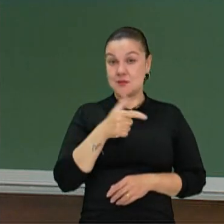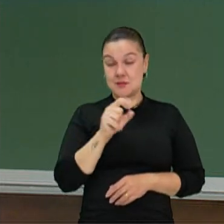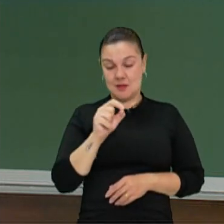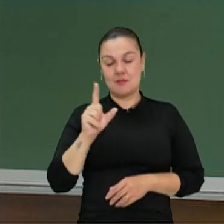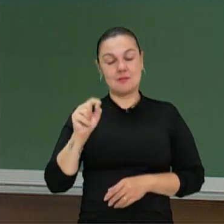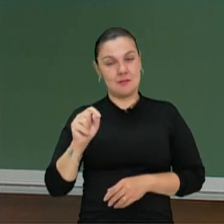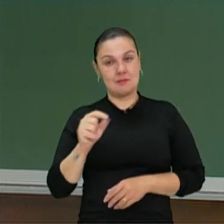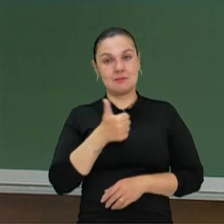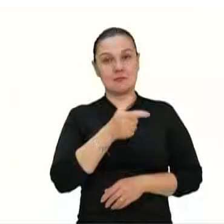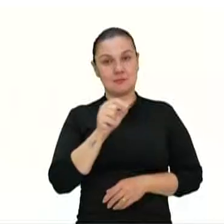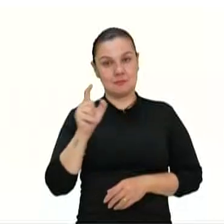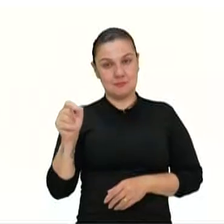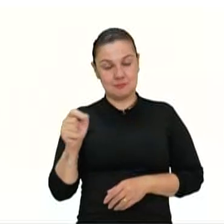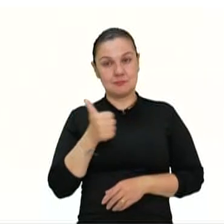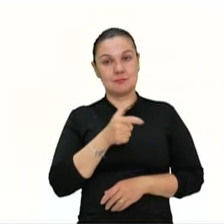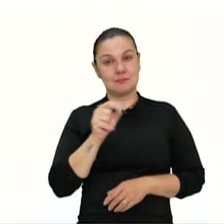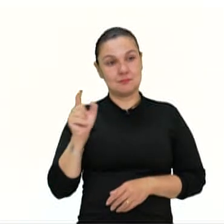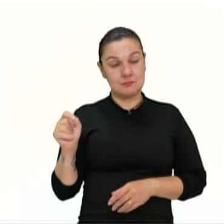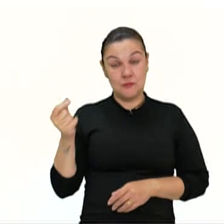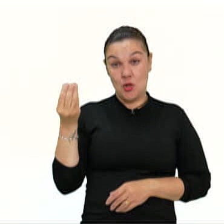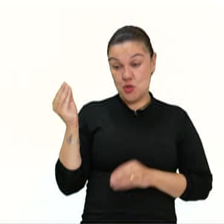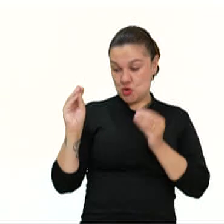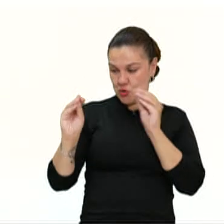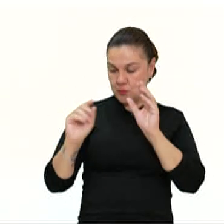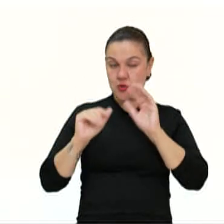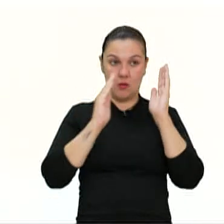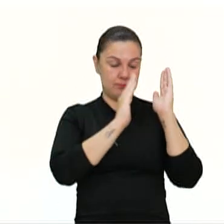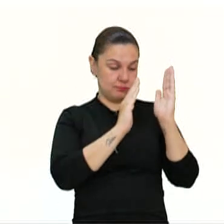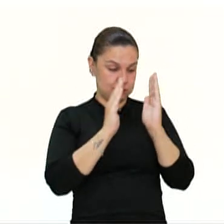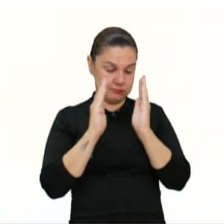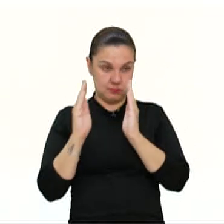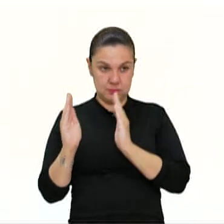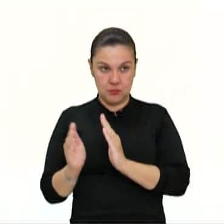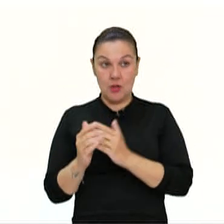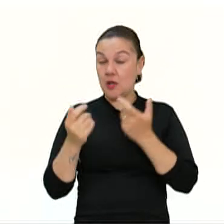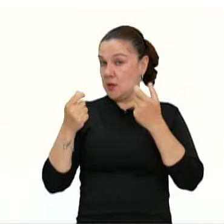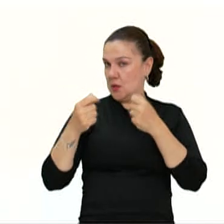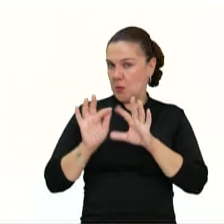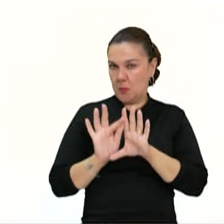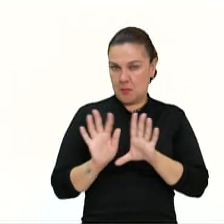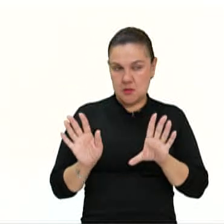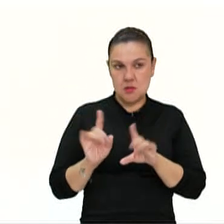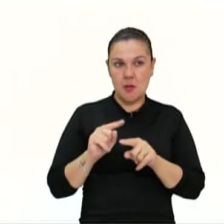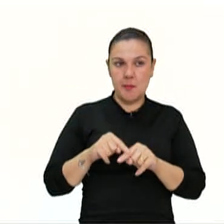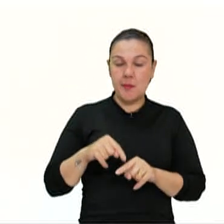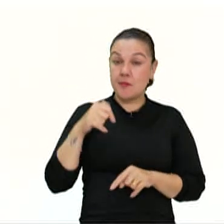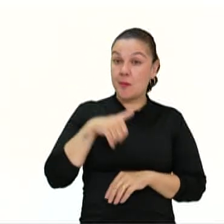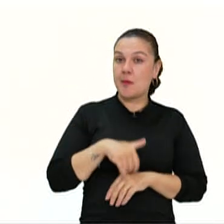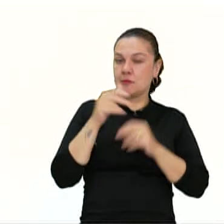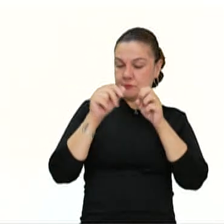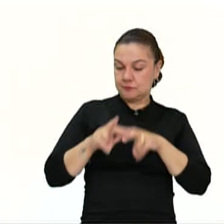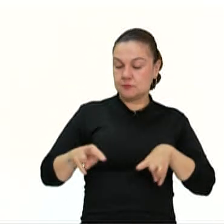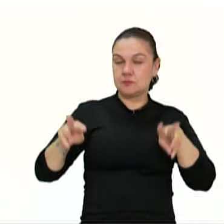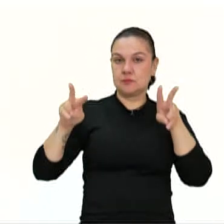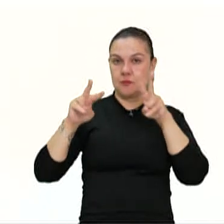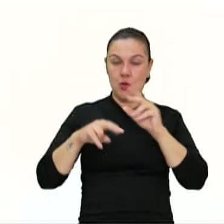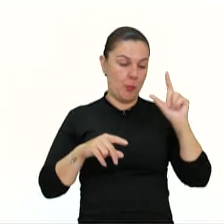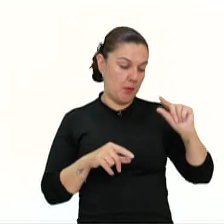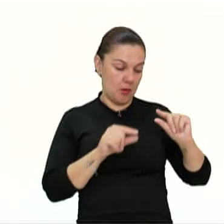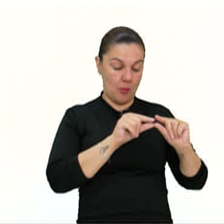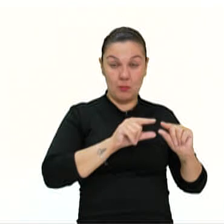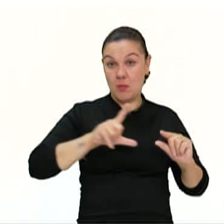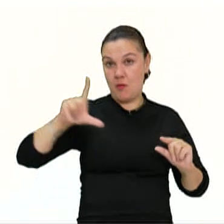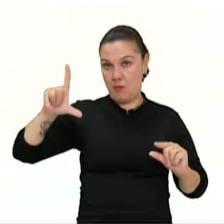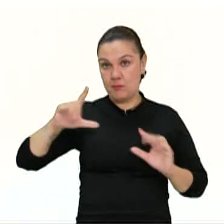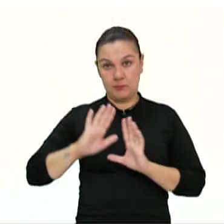100 e 100. Esses números aqui foram colocados já em ordem, não é obrigatório, mas aqui só para facilitar eu já coloquei em ordem. Não